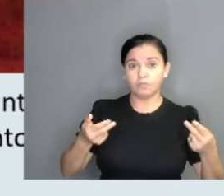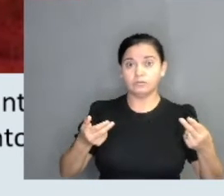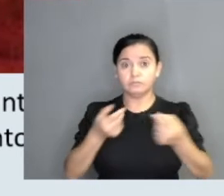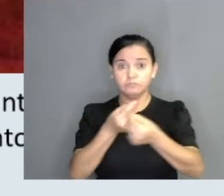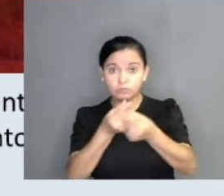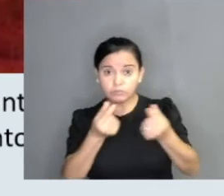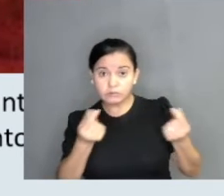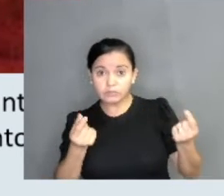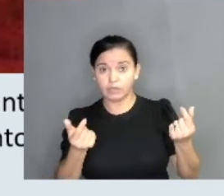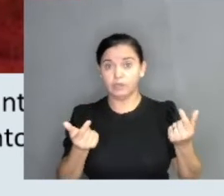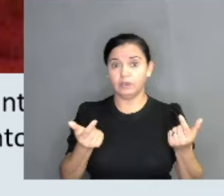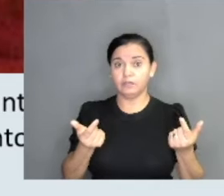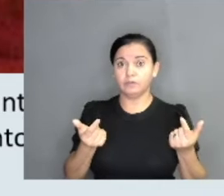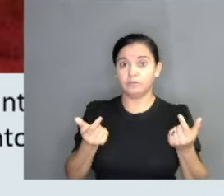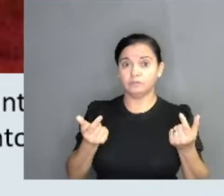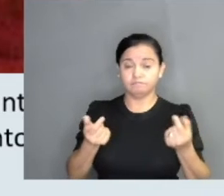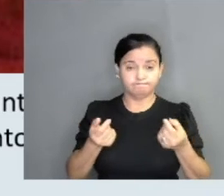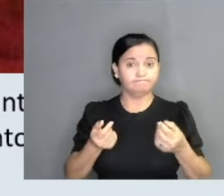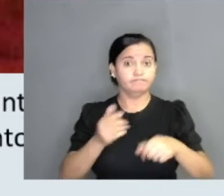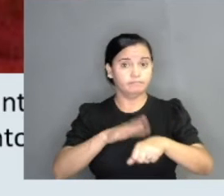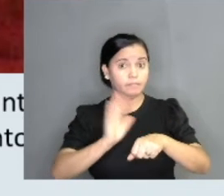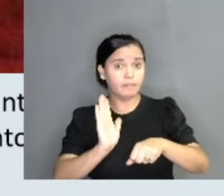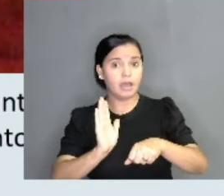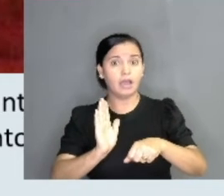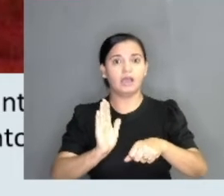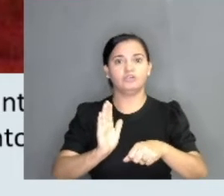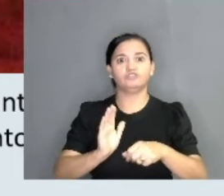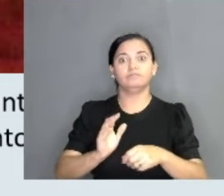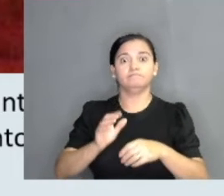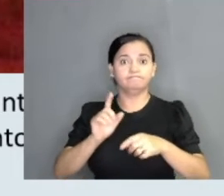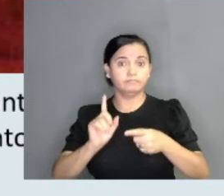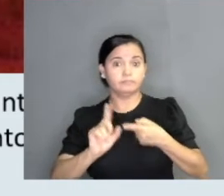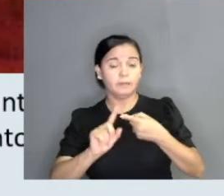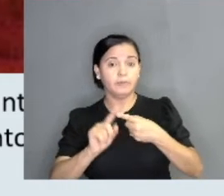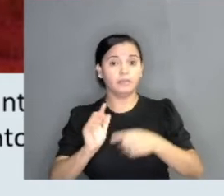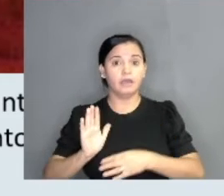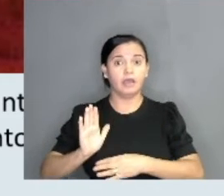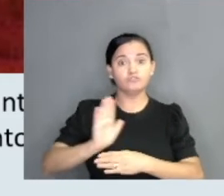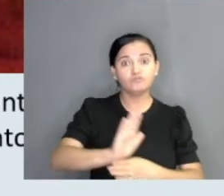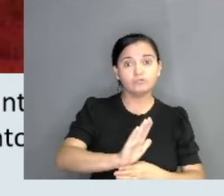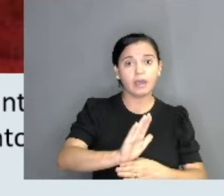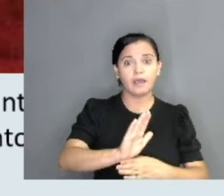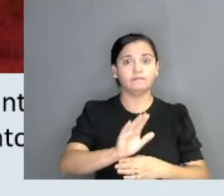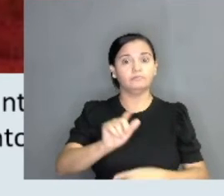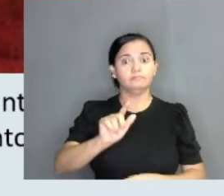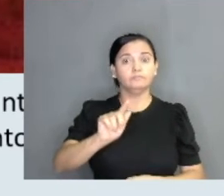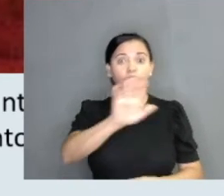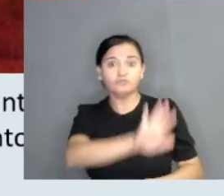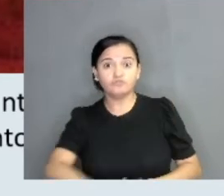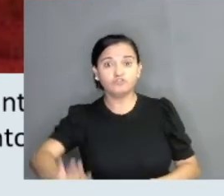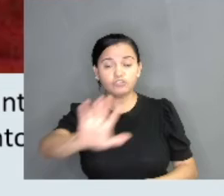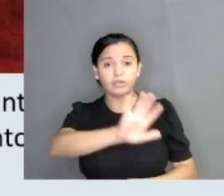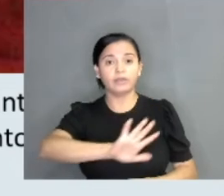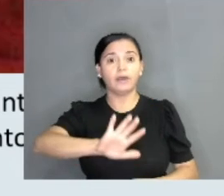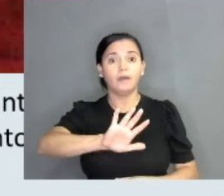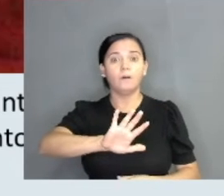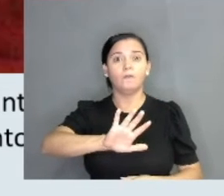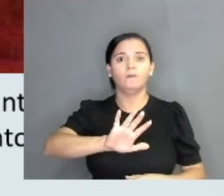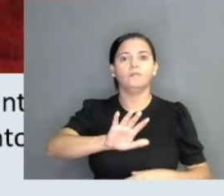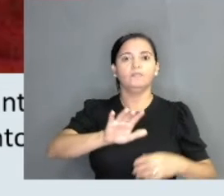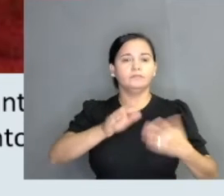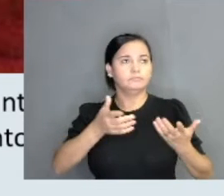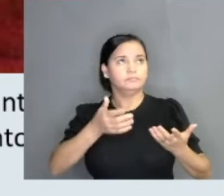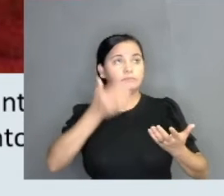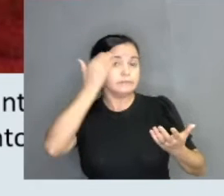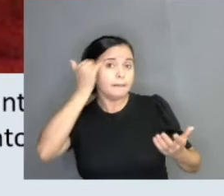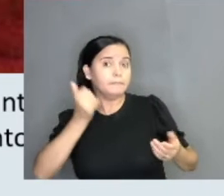florim no caso, ou que patrocina, de modo geral, um campo do saber ou das